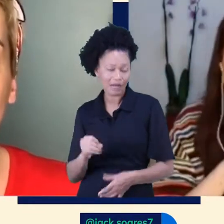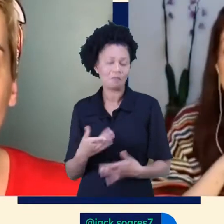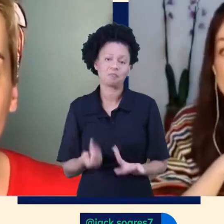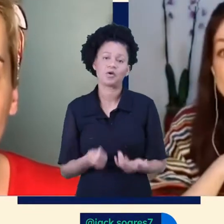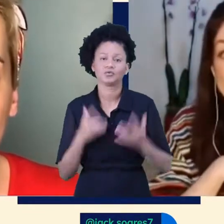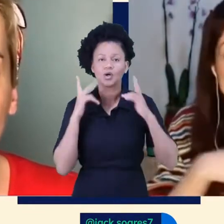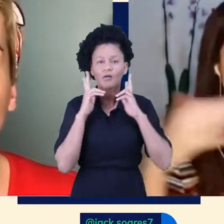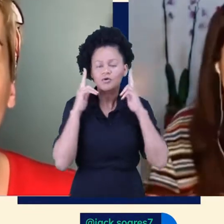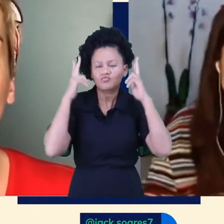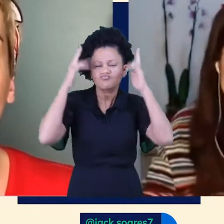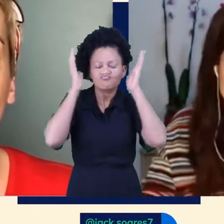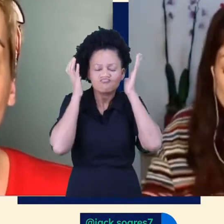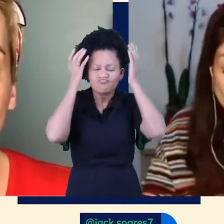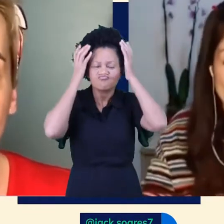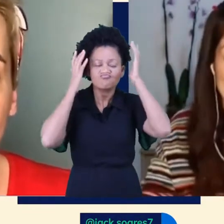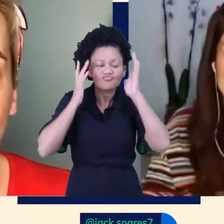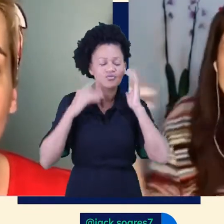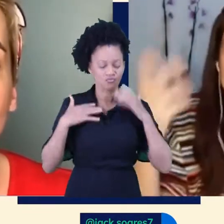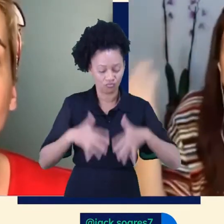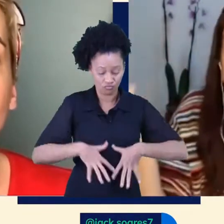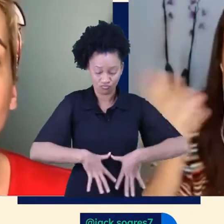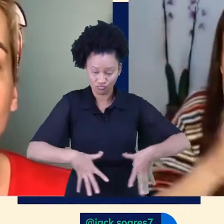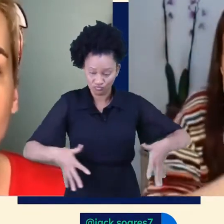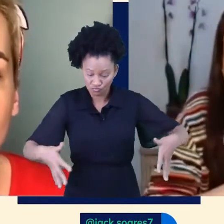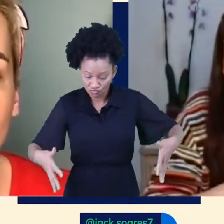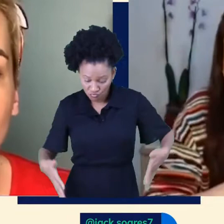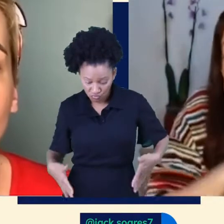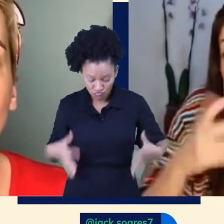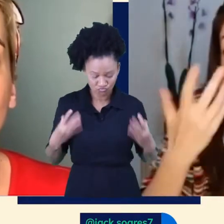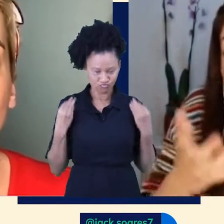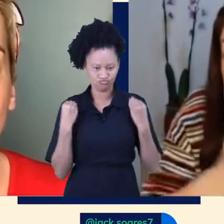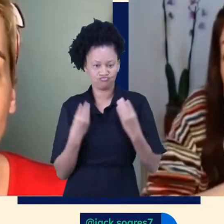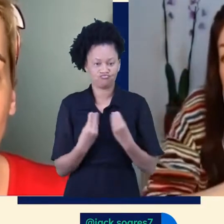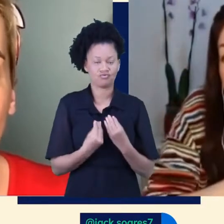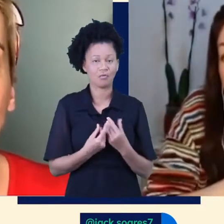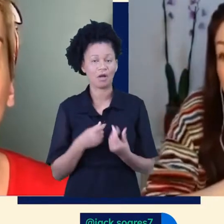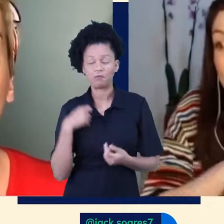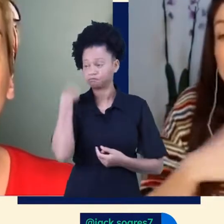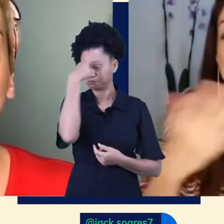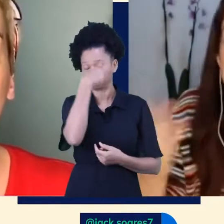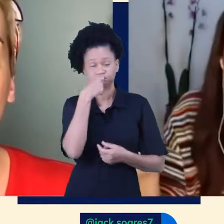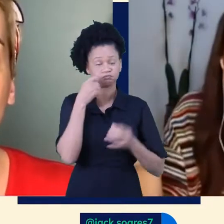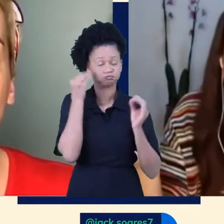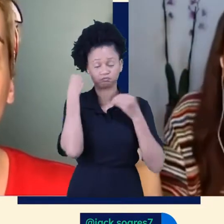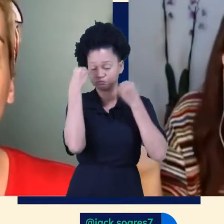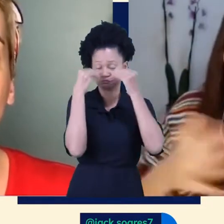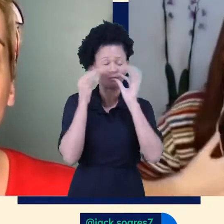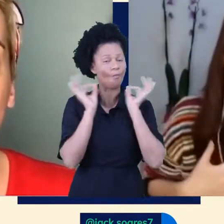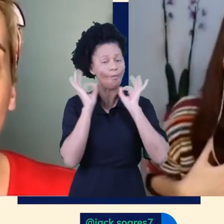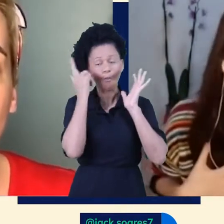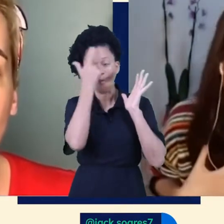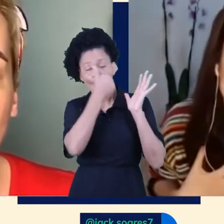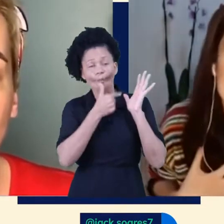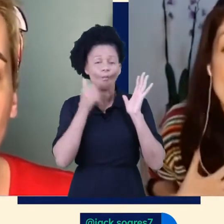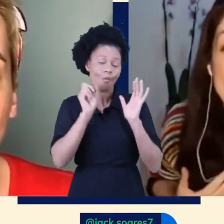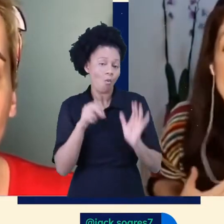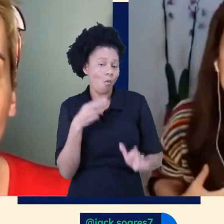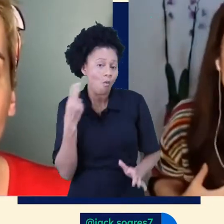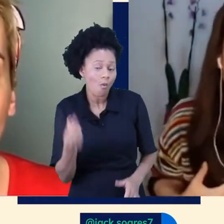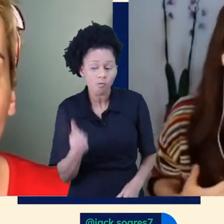vai andar com um vestido super de frufru, mas não vai andar com maquiagem. Talvez seja uma pessoa